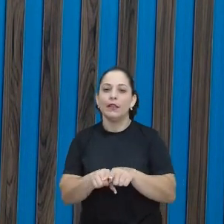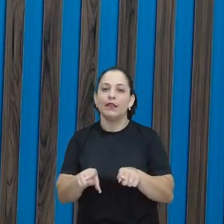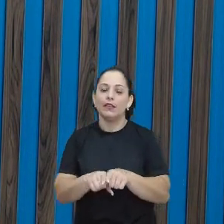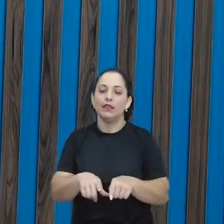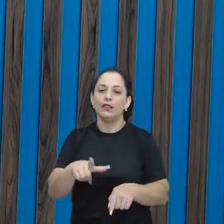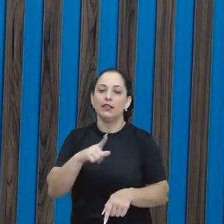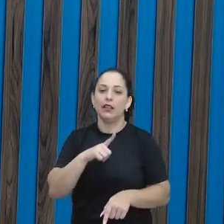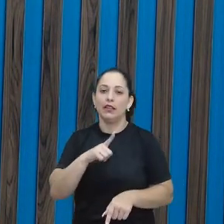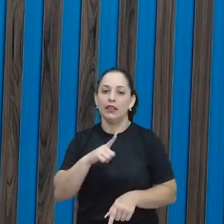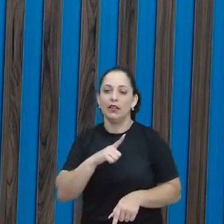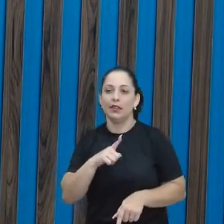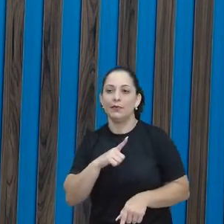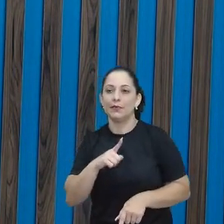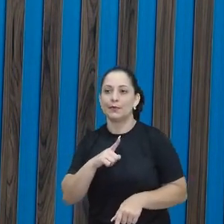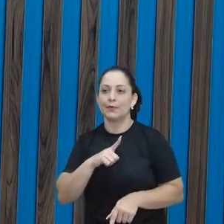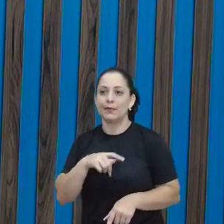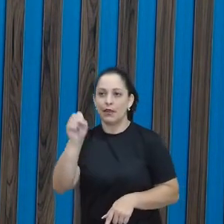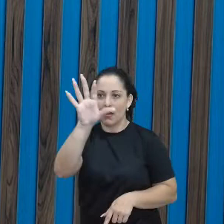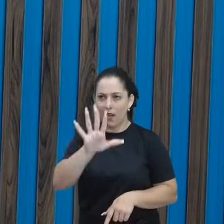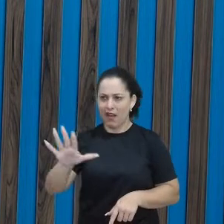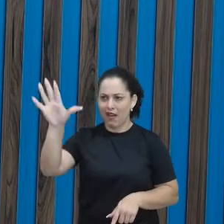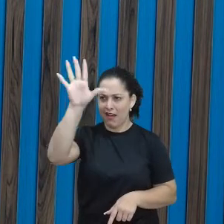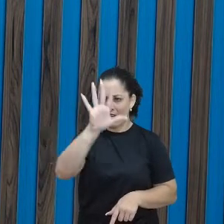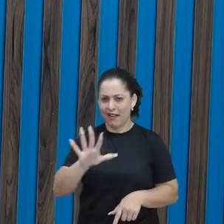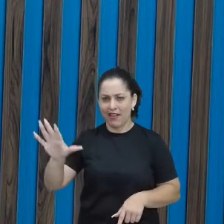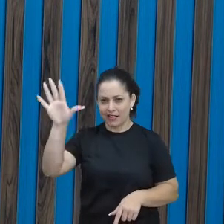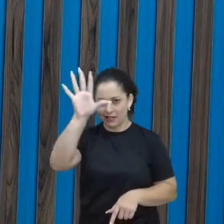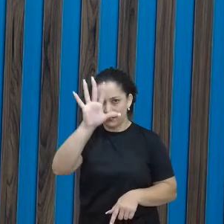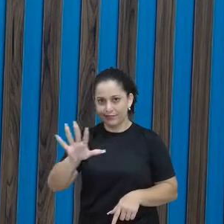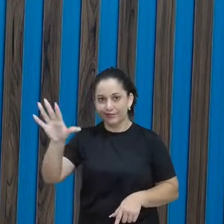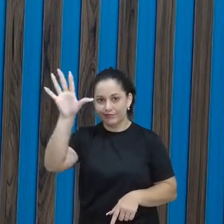Aqui, ó, a gente tem o território da